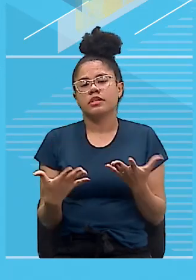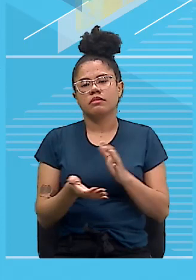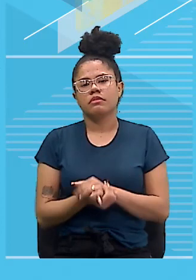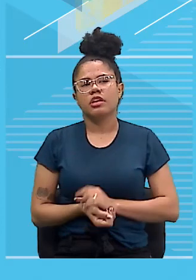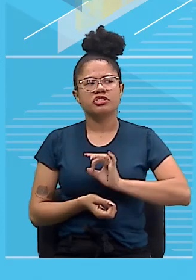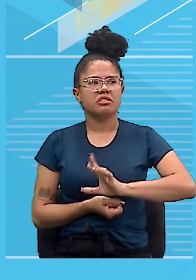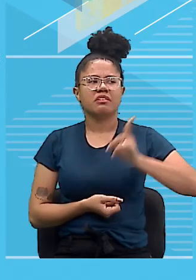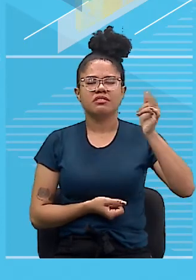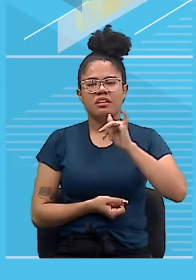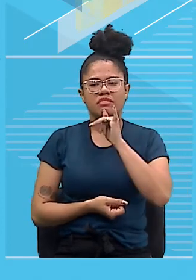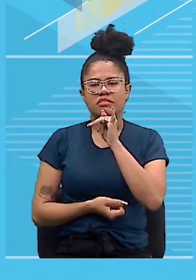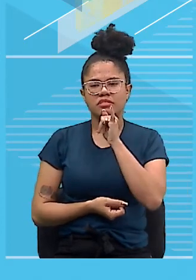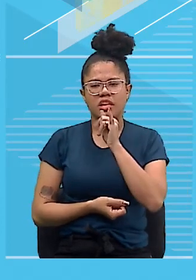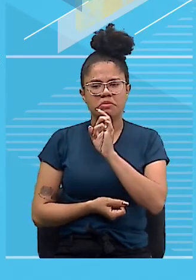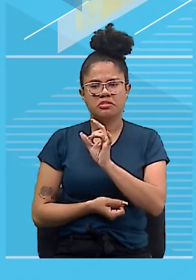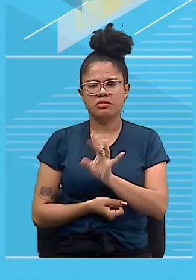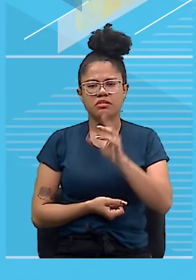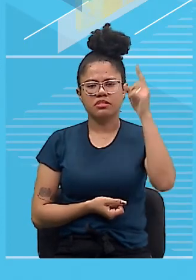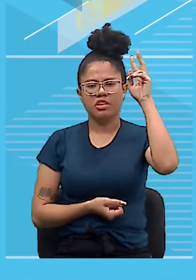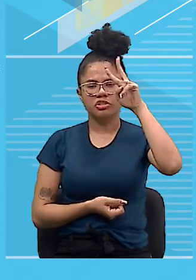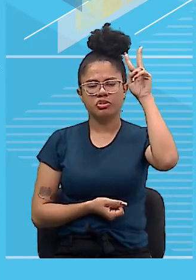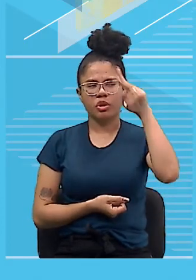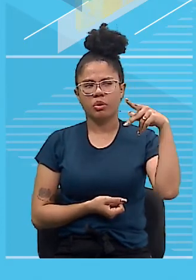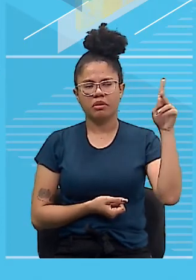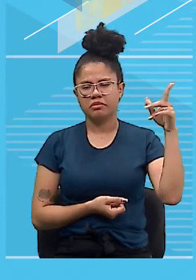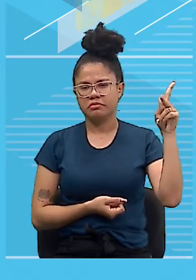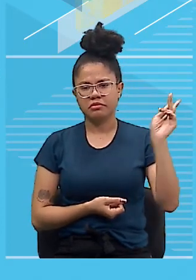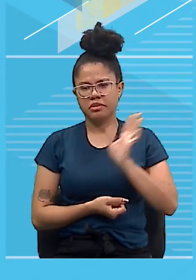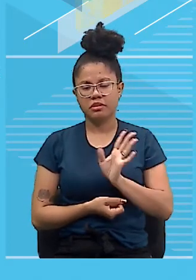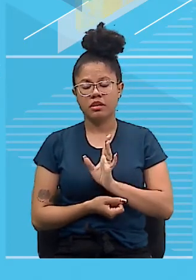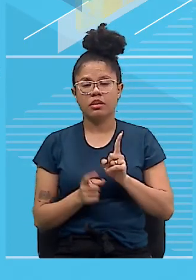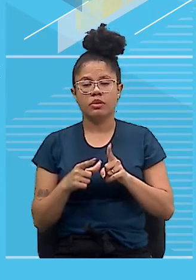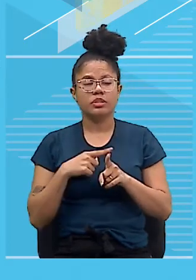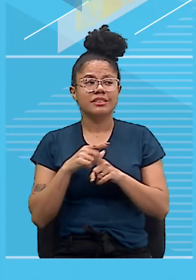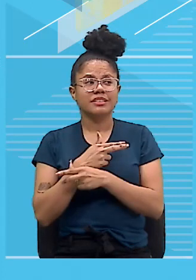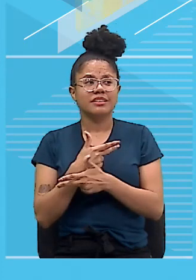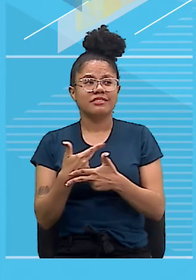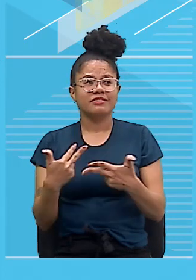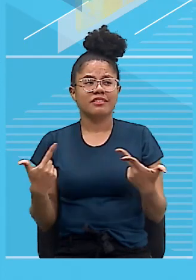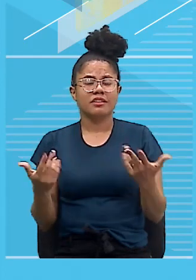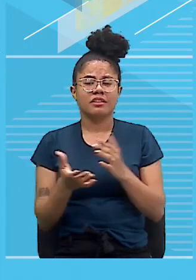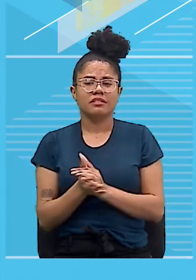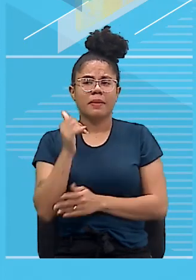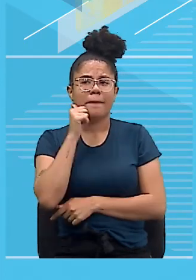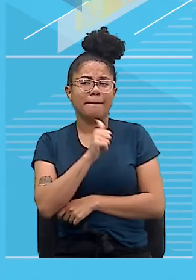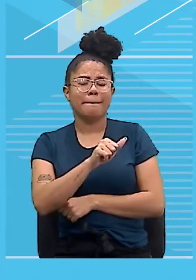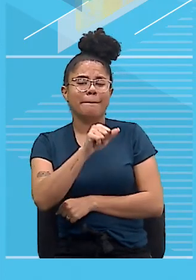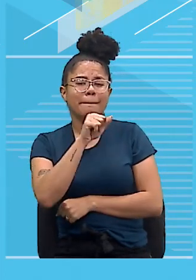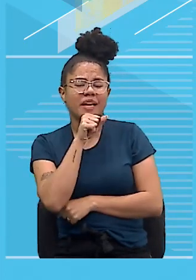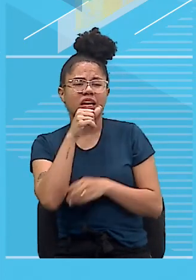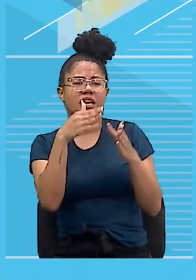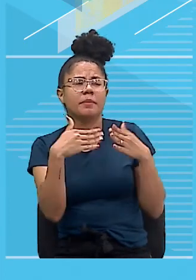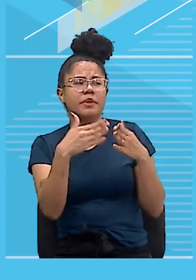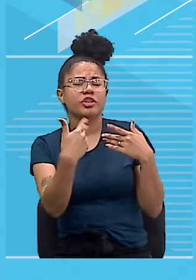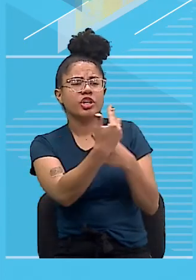só esse caso aí dessa escola em chiboque não não foi não tem números casas mães fazendo vídeo pedindo